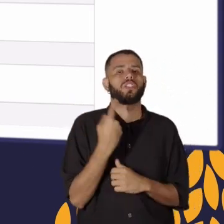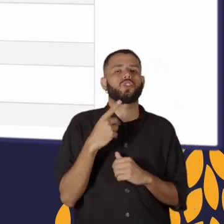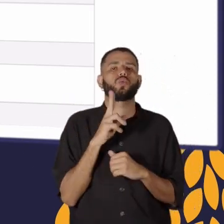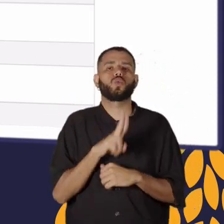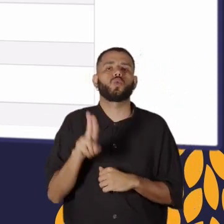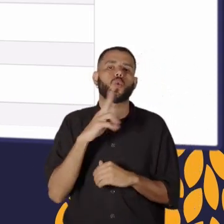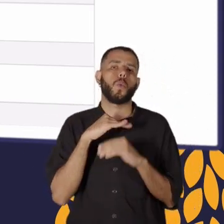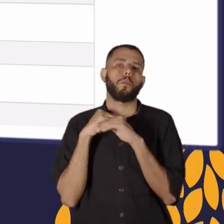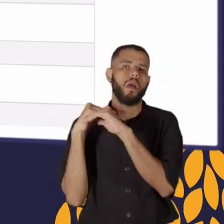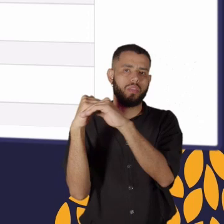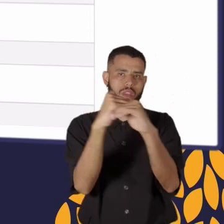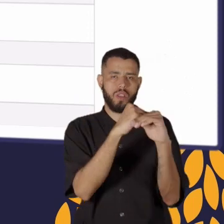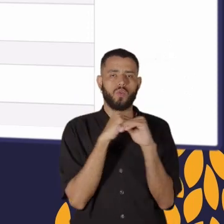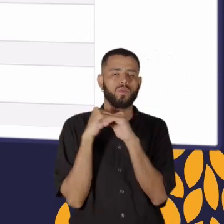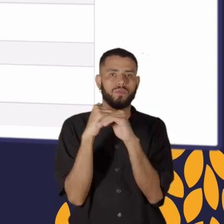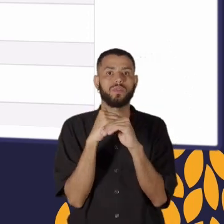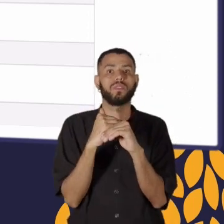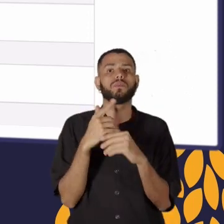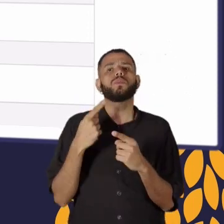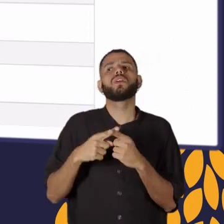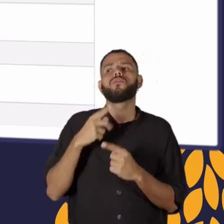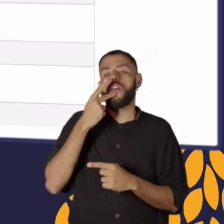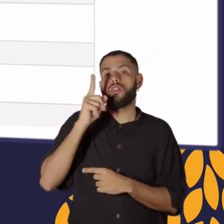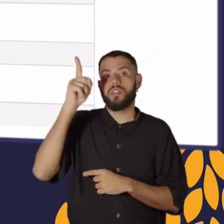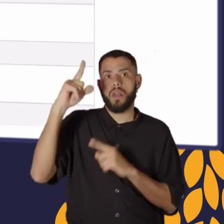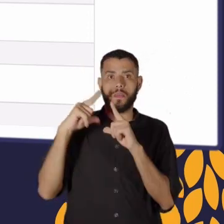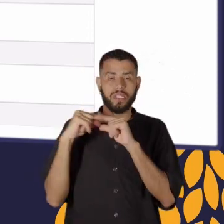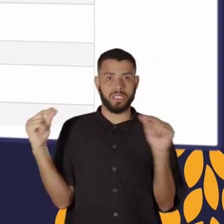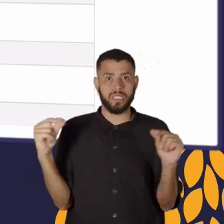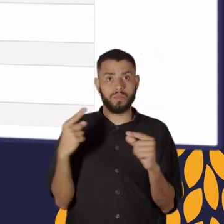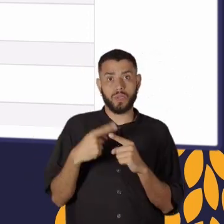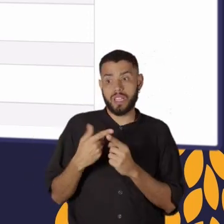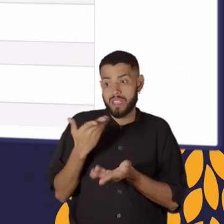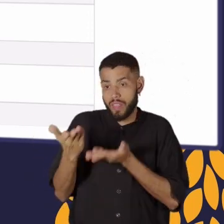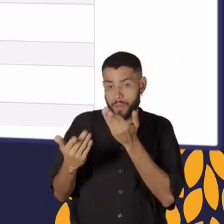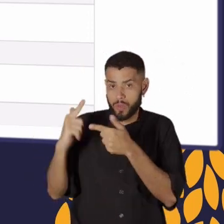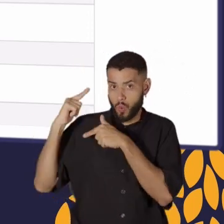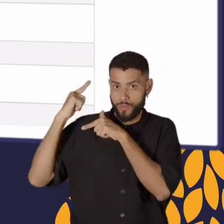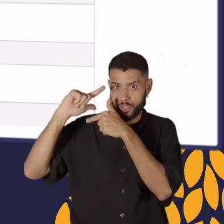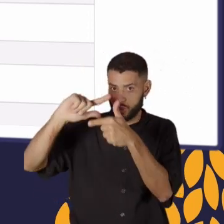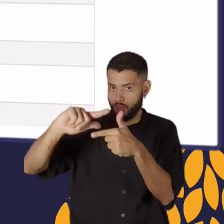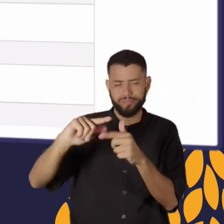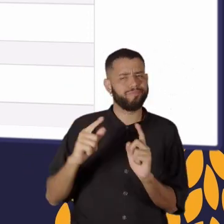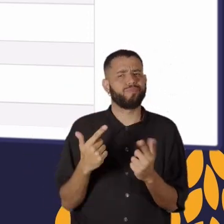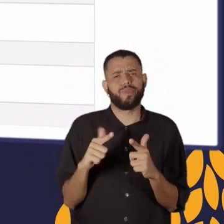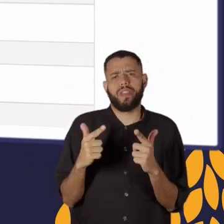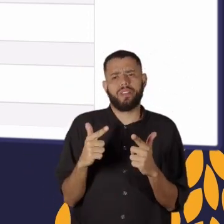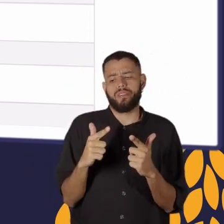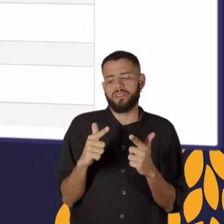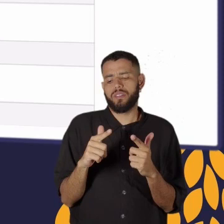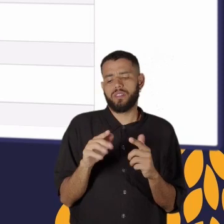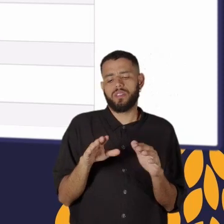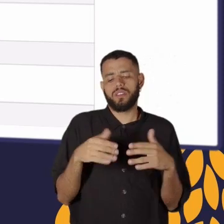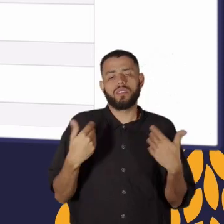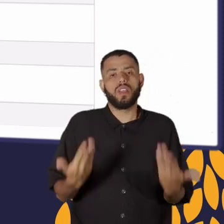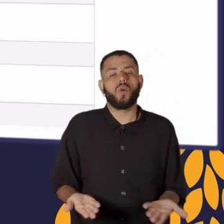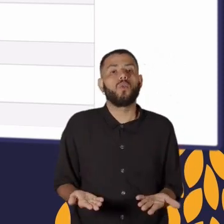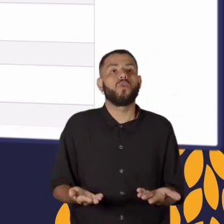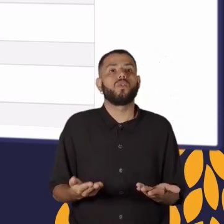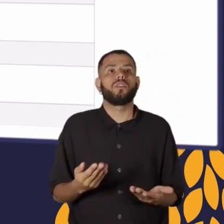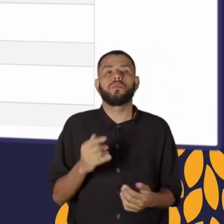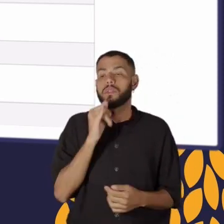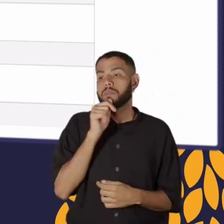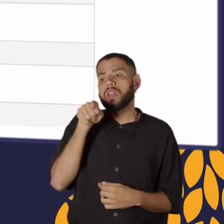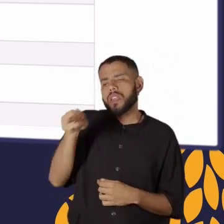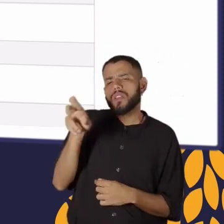que eu falo na rede de saúde de Brasília? Porque a gente não tem um tratamento convencional. Não tem. Então, é meio que ali aqui a gente vai